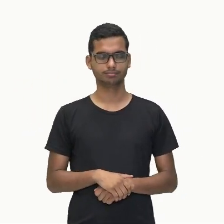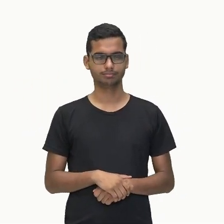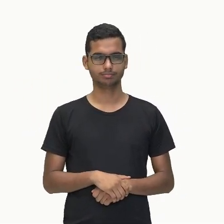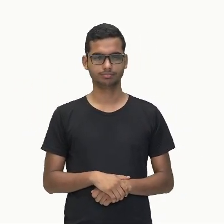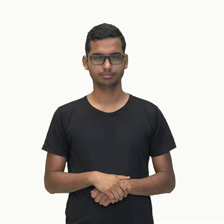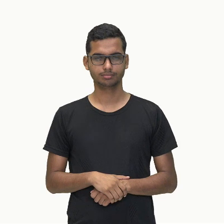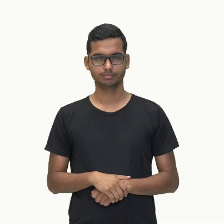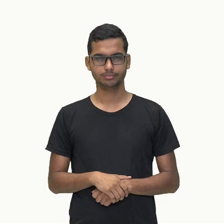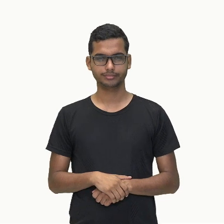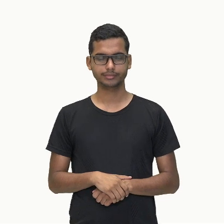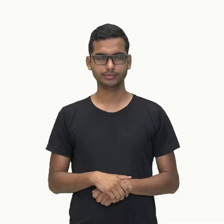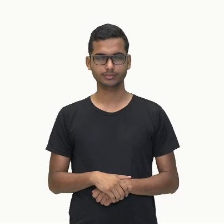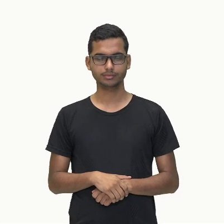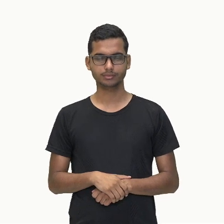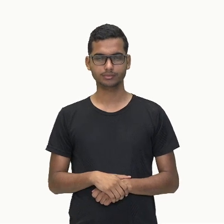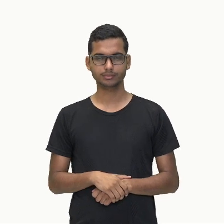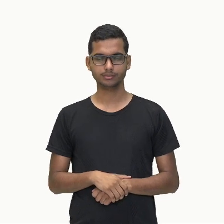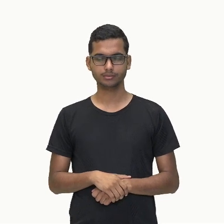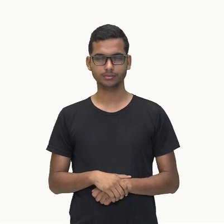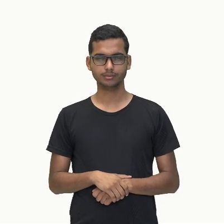correspondência.